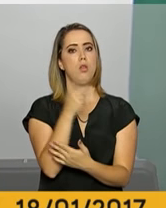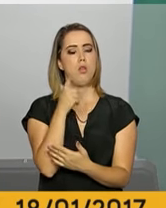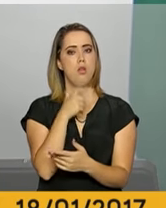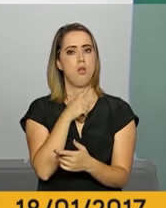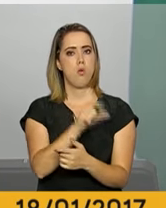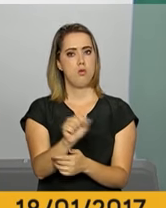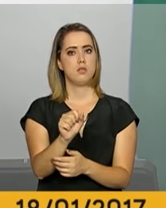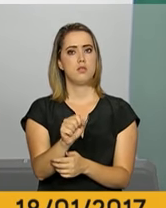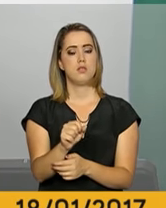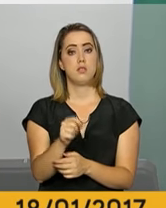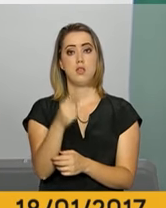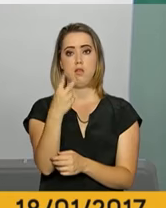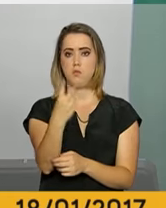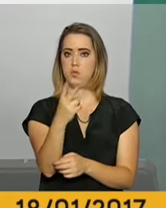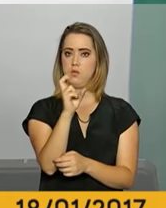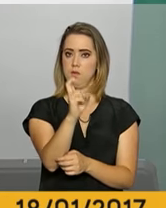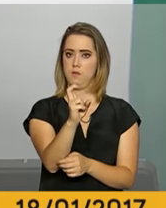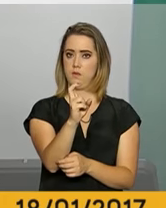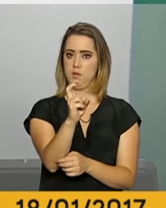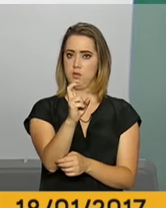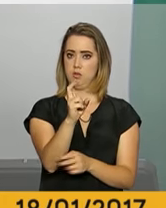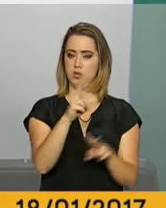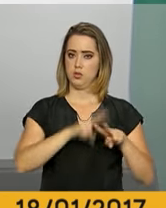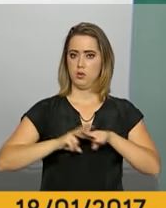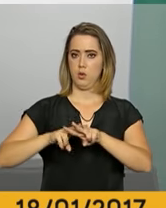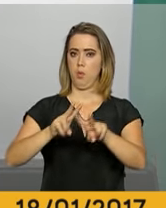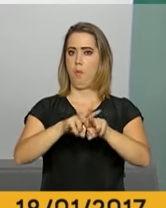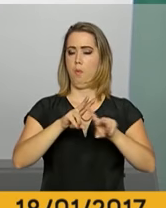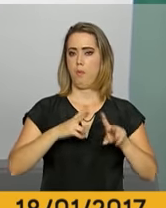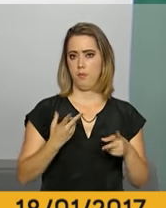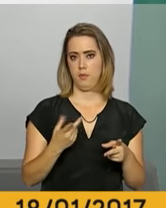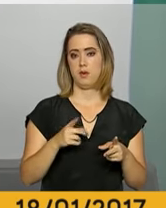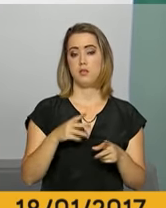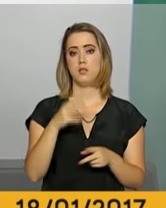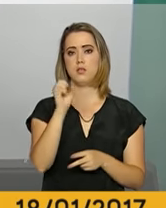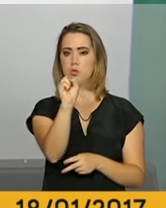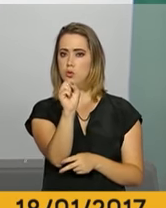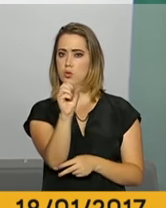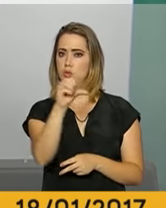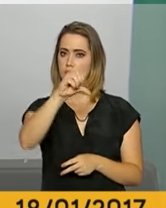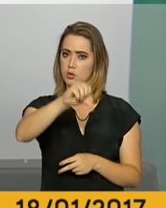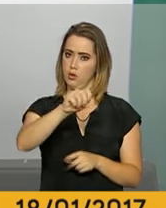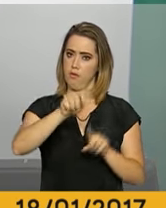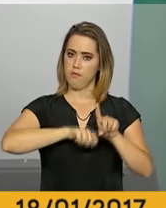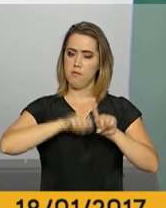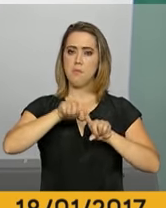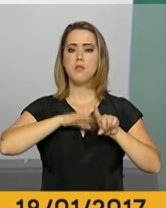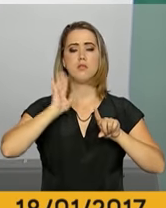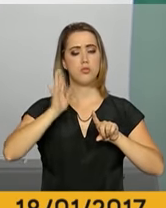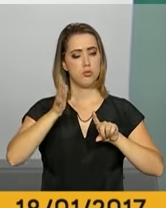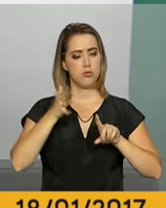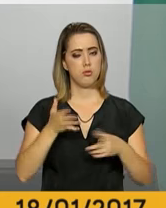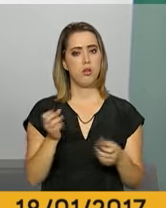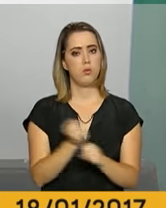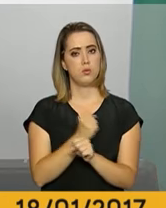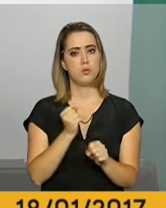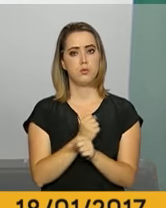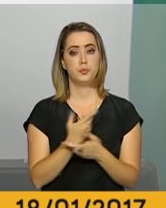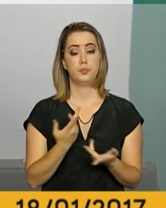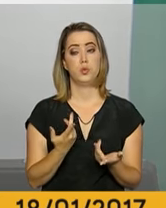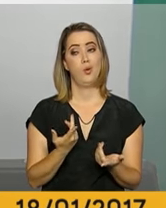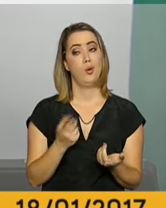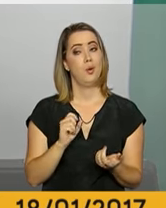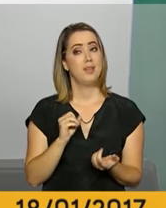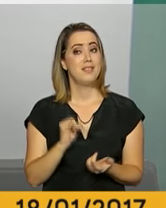construídos mais de 25 presídios em 8, 9 meses. Né? Caso contrário, isto vai levar 3, 4 anos e nós precisamos de